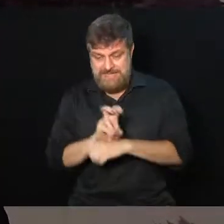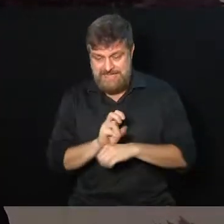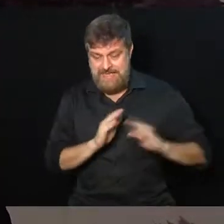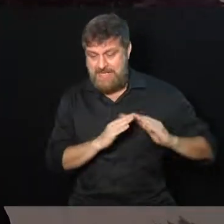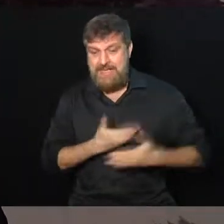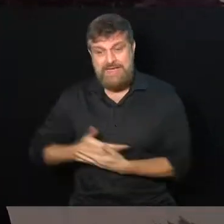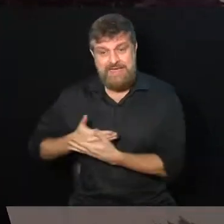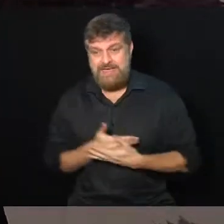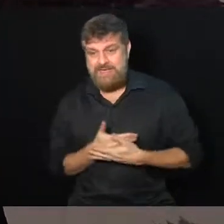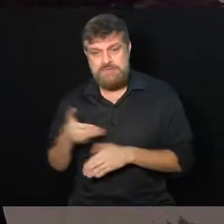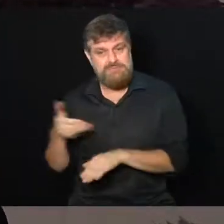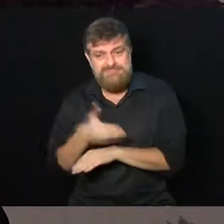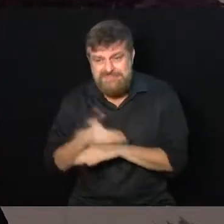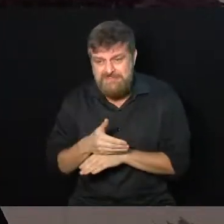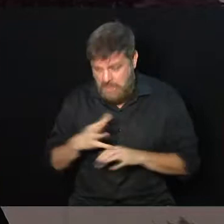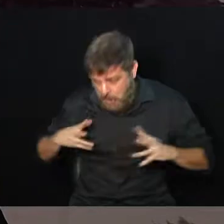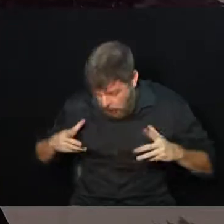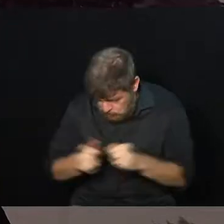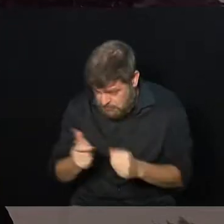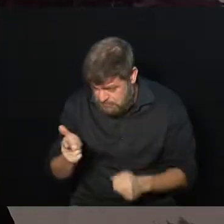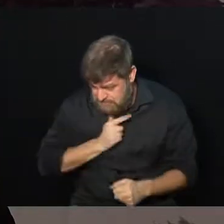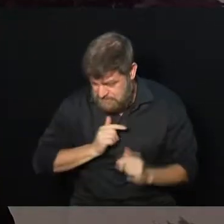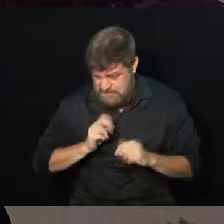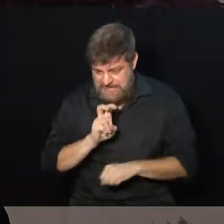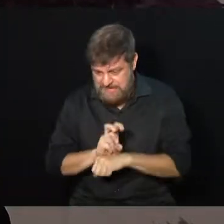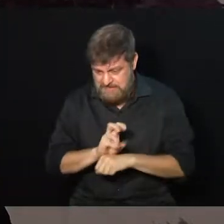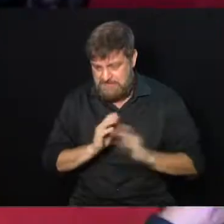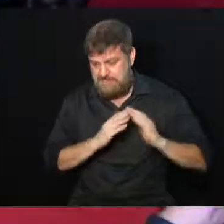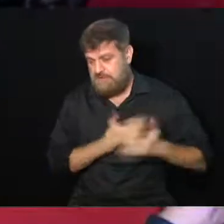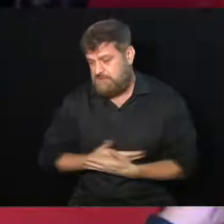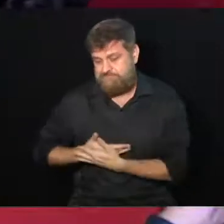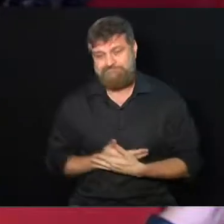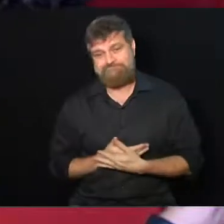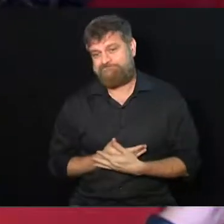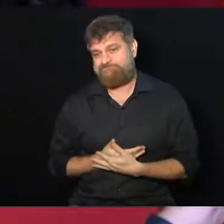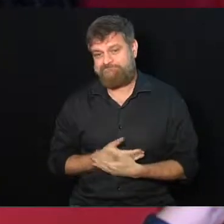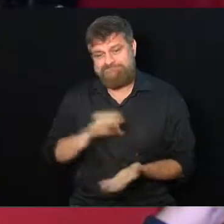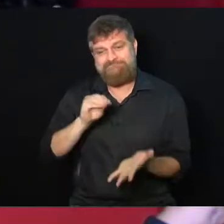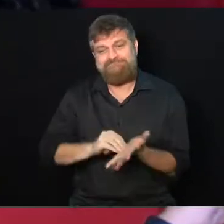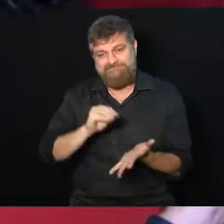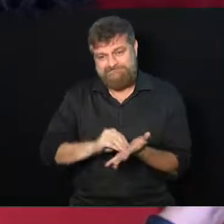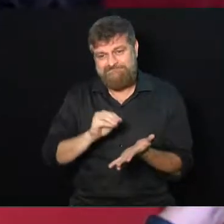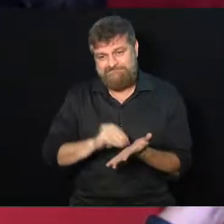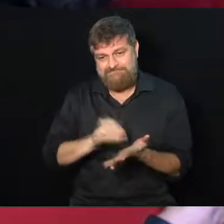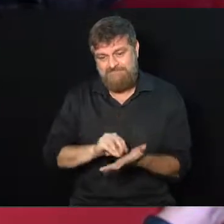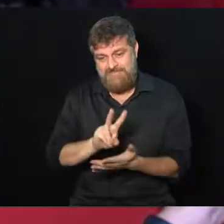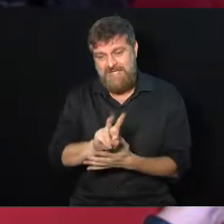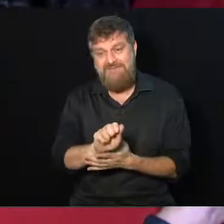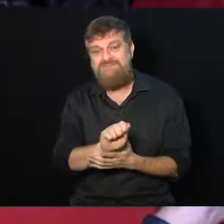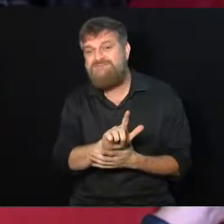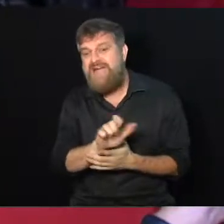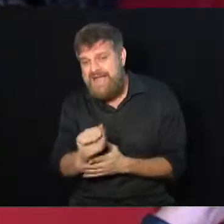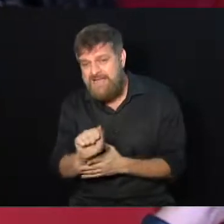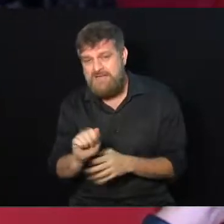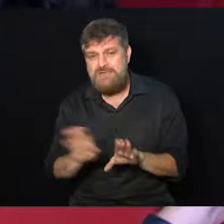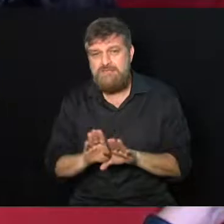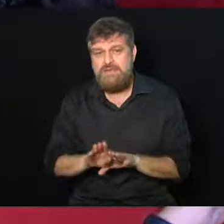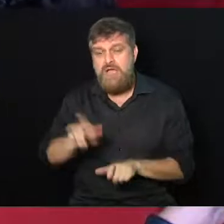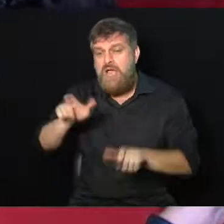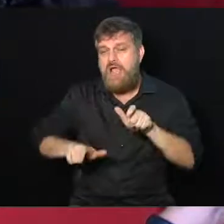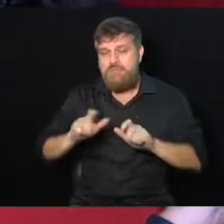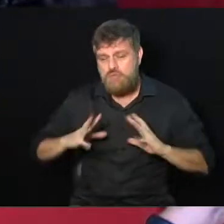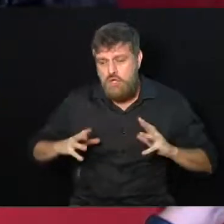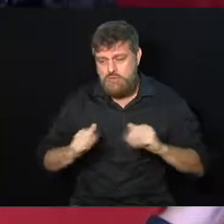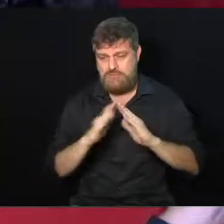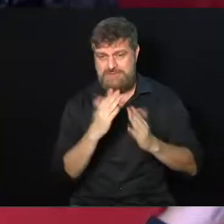mas a gente não tem creche para todas as crianças que manifestam interesse. Hoje, a gente sabe que todo mundo tem direito à